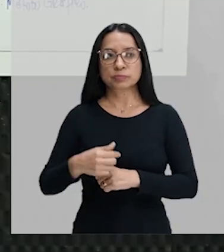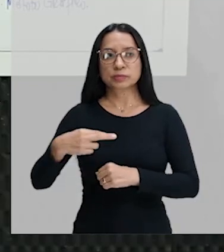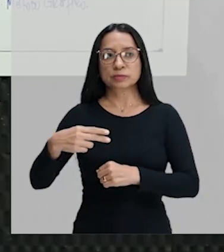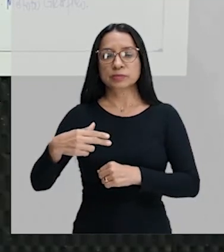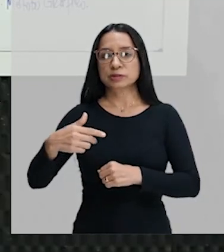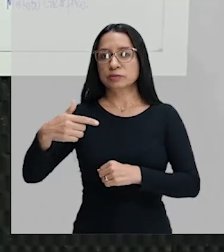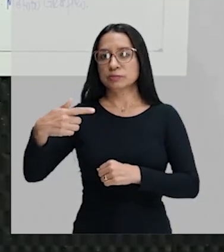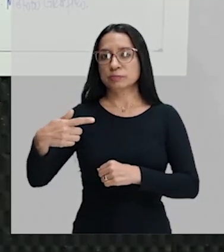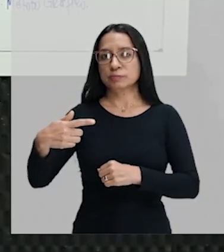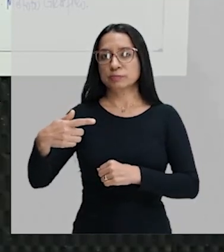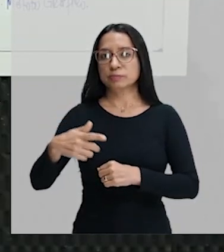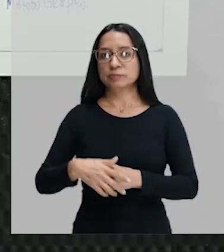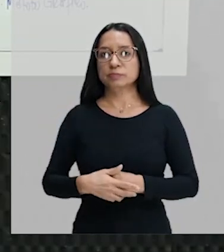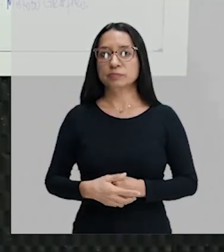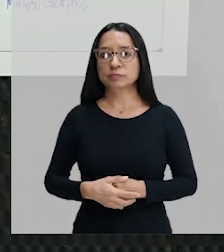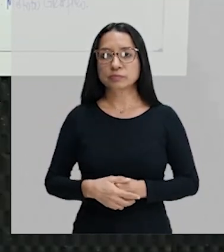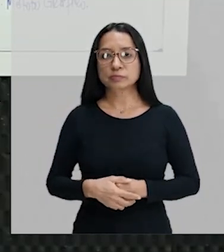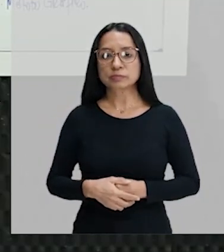igual a 7.